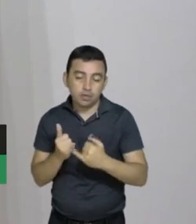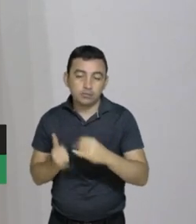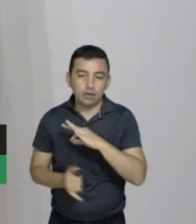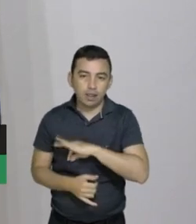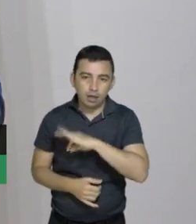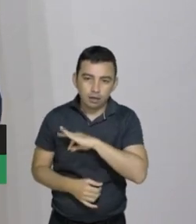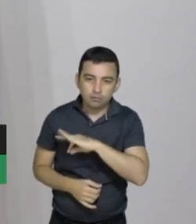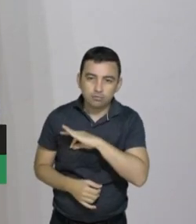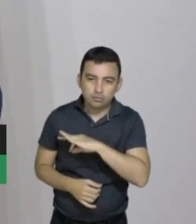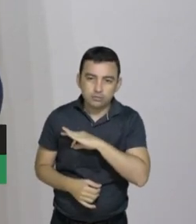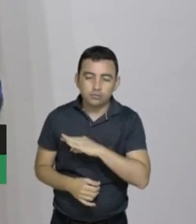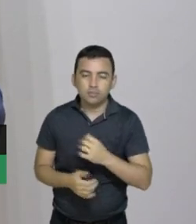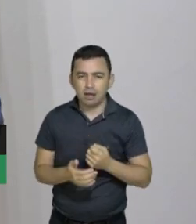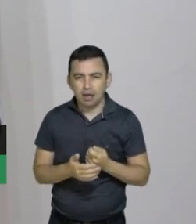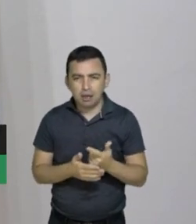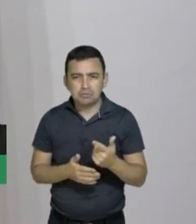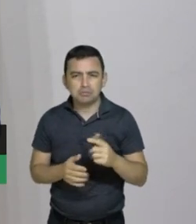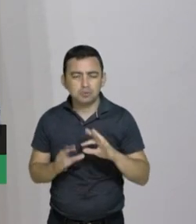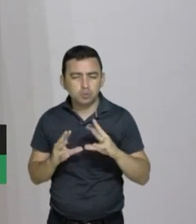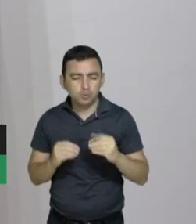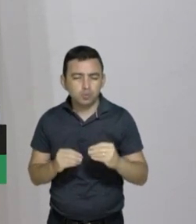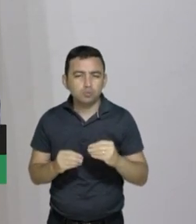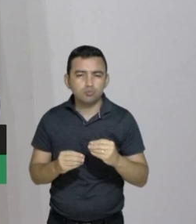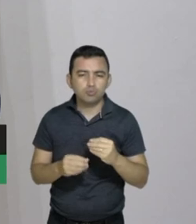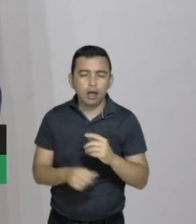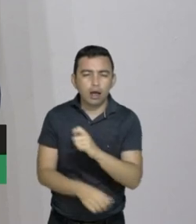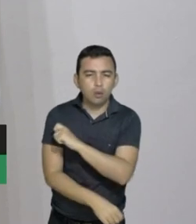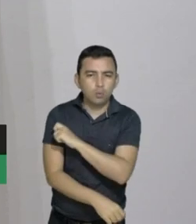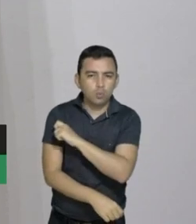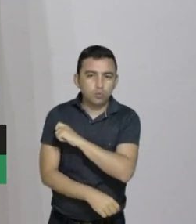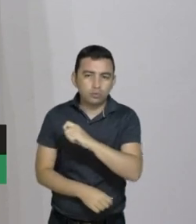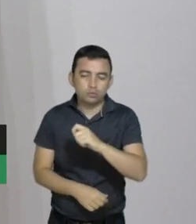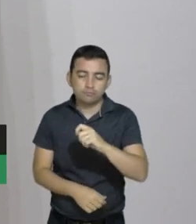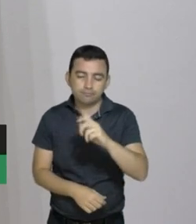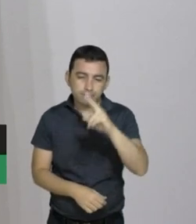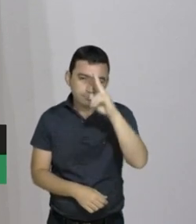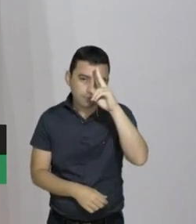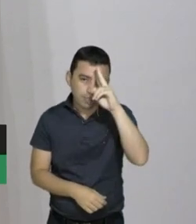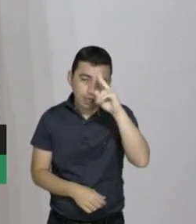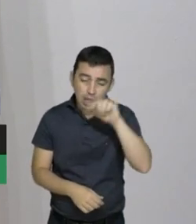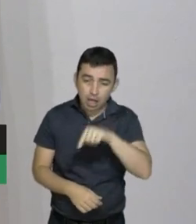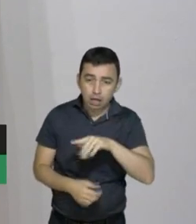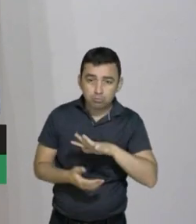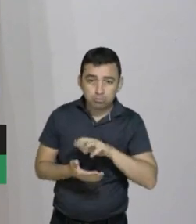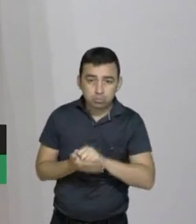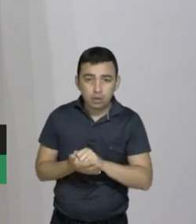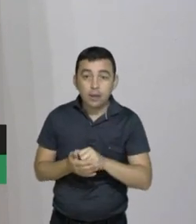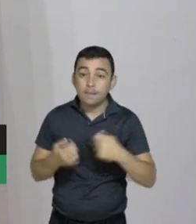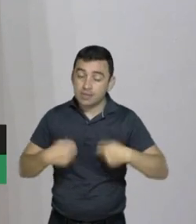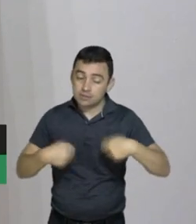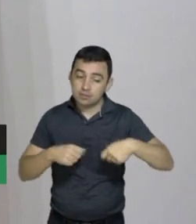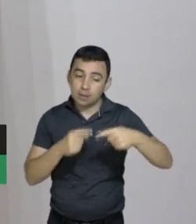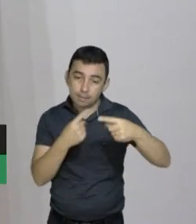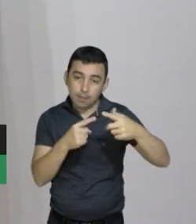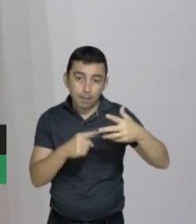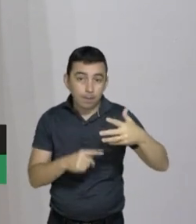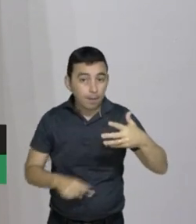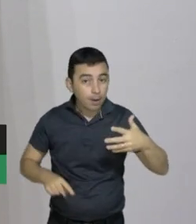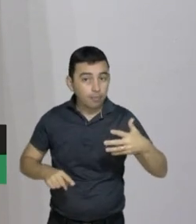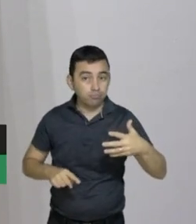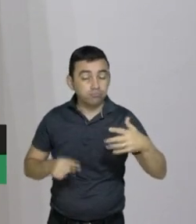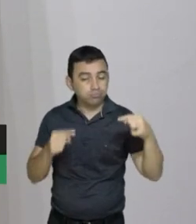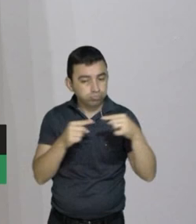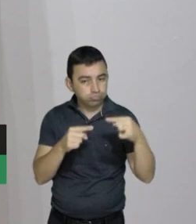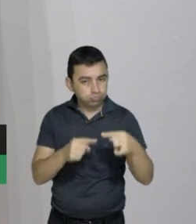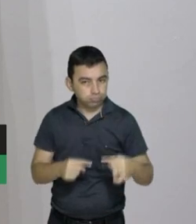estudantes do ensino médio e é preenchessem alguns dos requisitos para